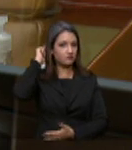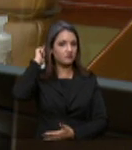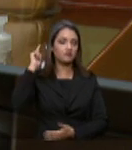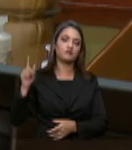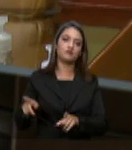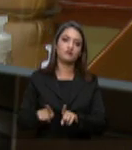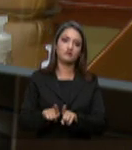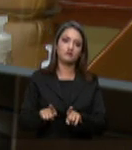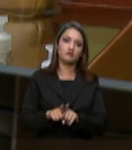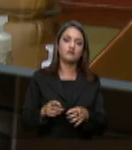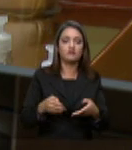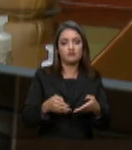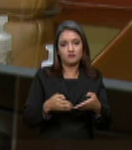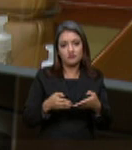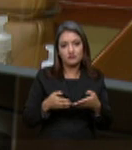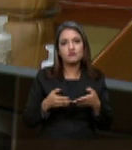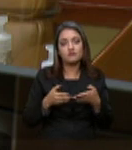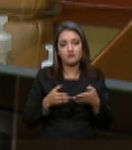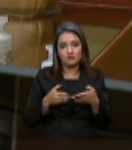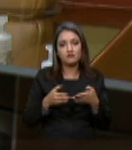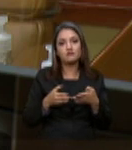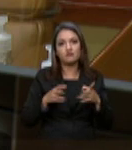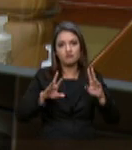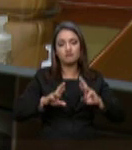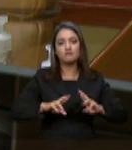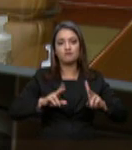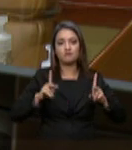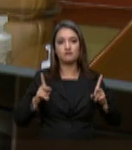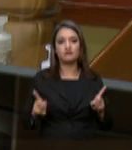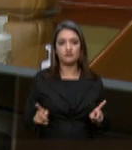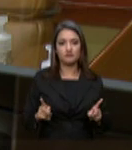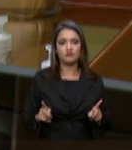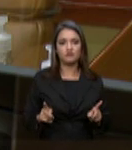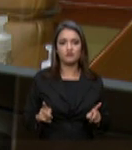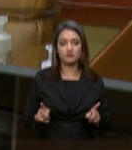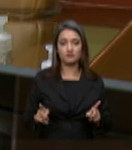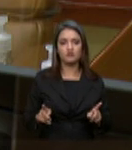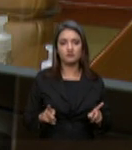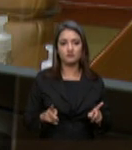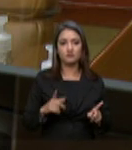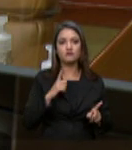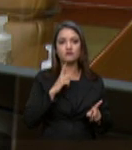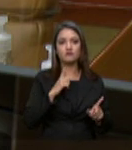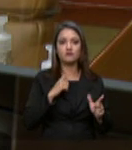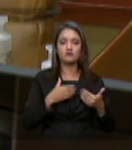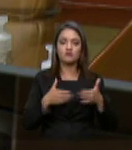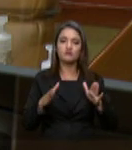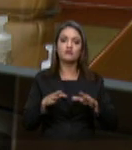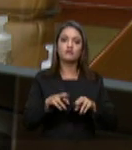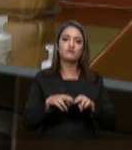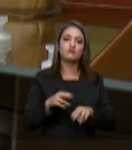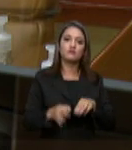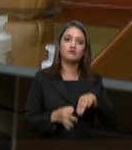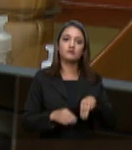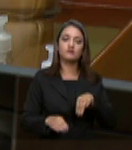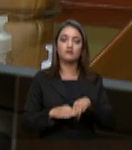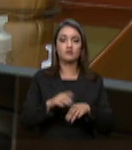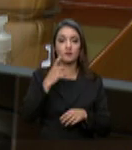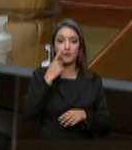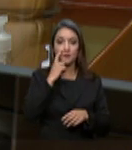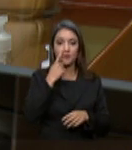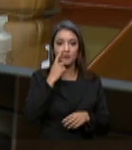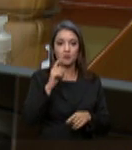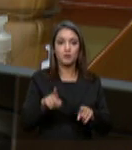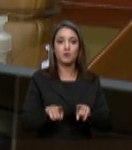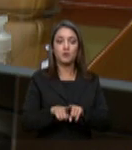com todas as vendas do a divergência aberta pelo Ministro nos macs de uma parcial de